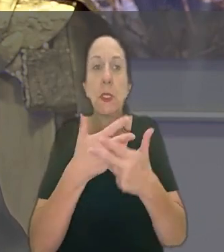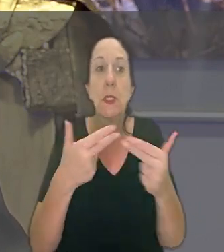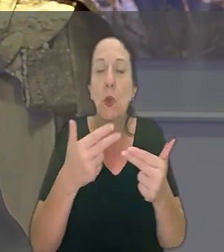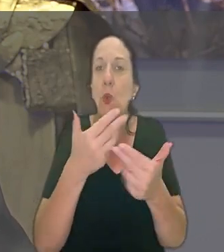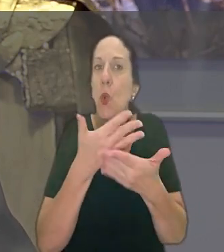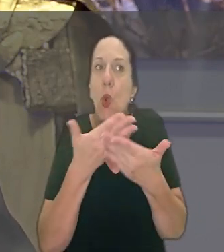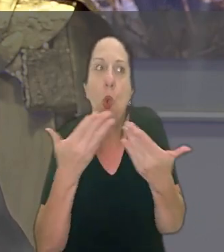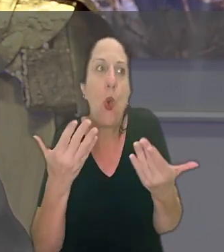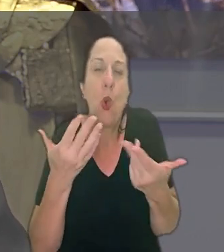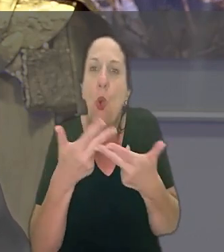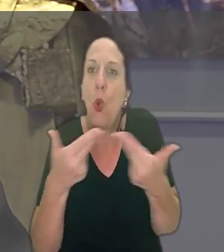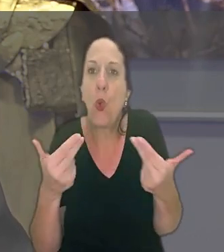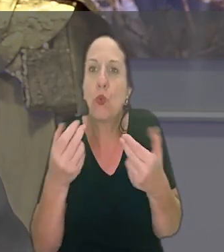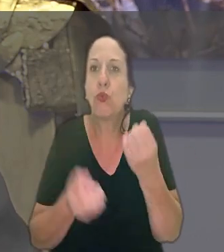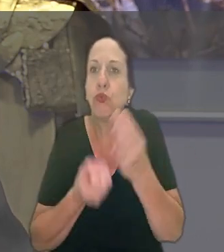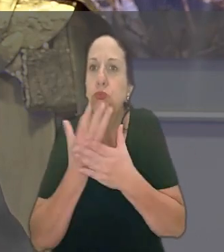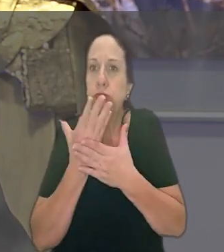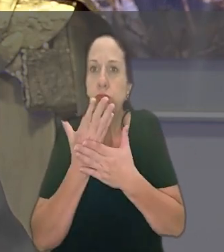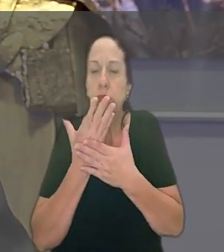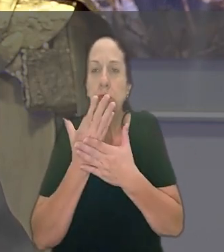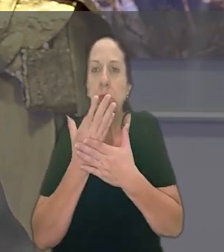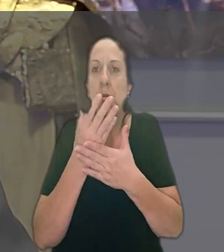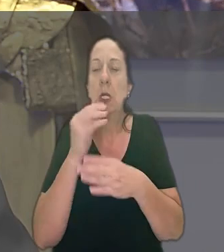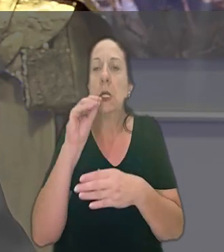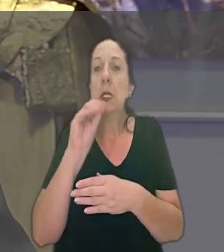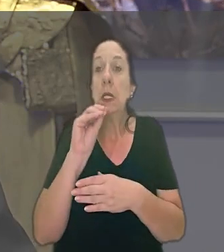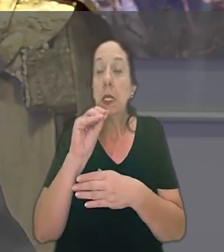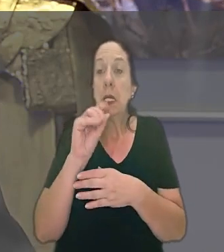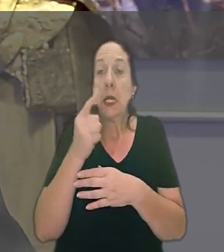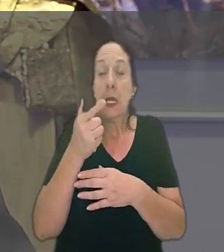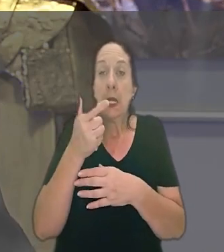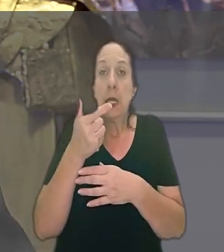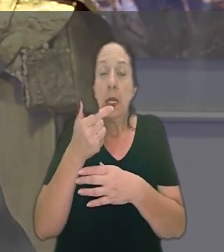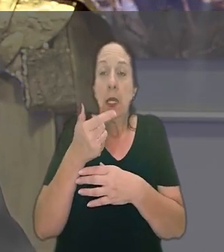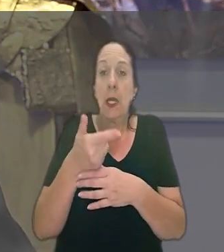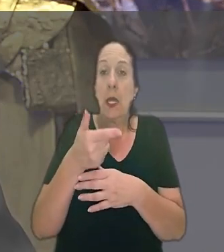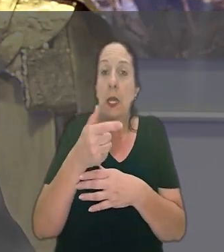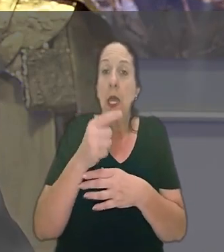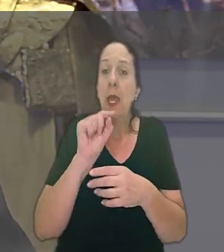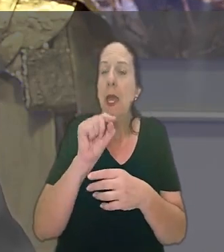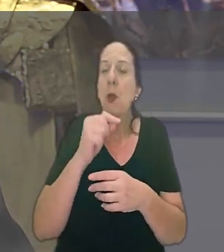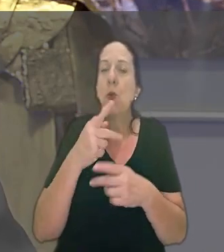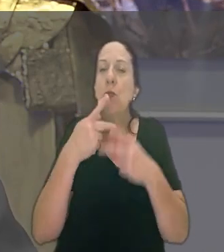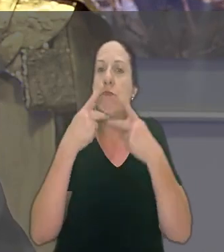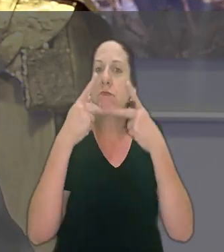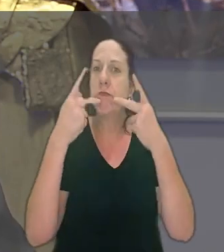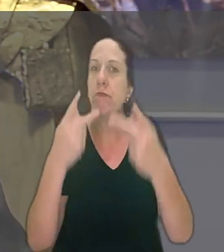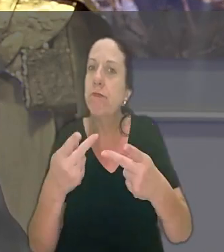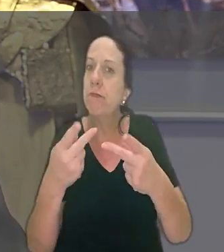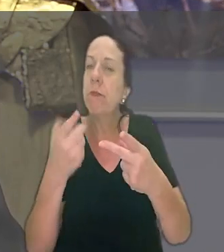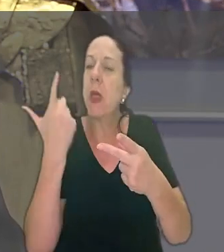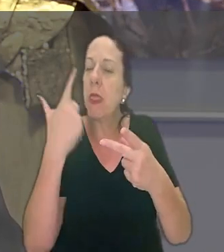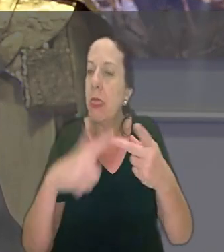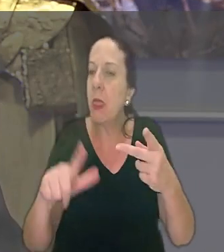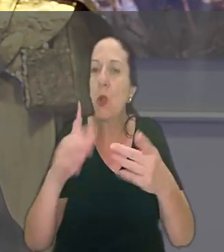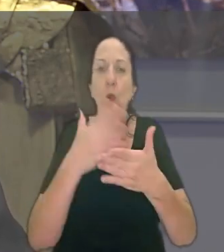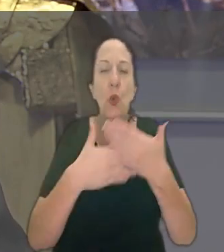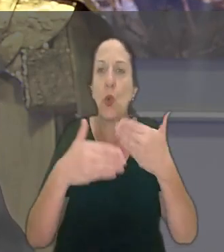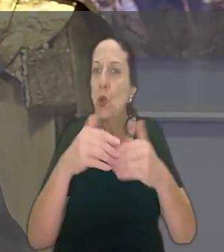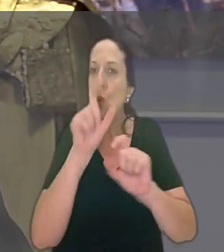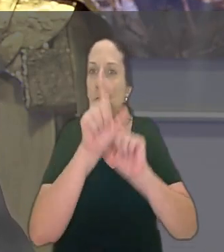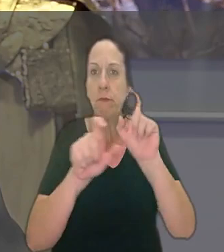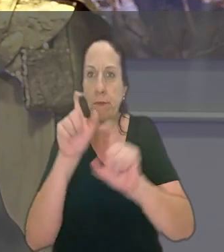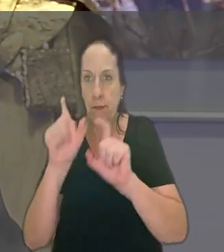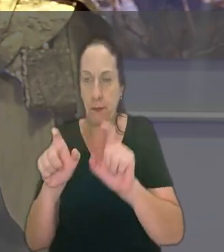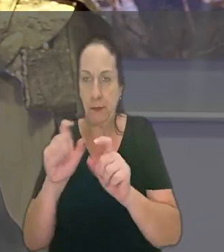vulnerabilidade. São fatores de vulnerabilidade. Inclusive, ela recomenda, no seu preâmbulo, ela traz uma recomendação da aplicação em todos